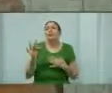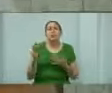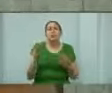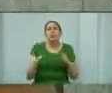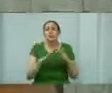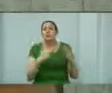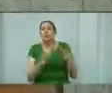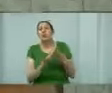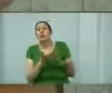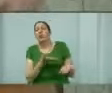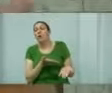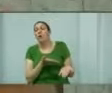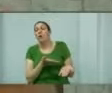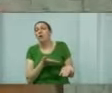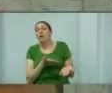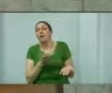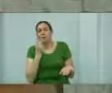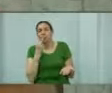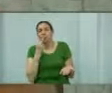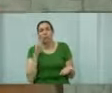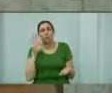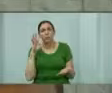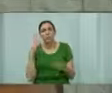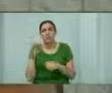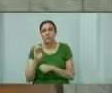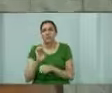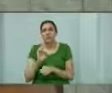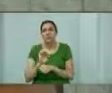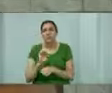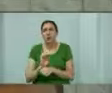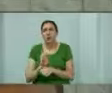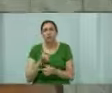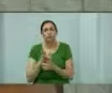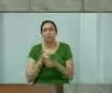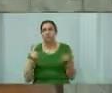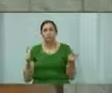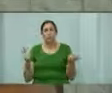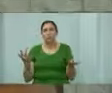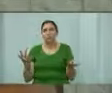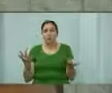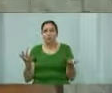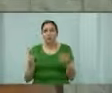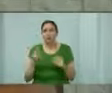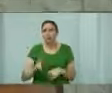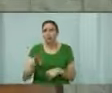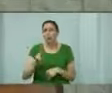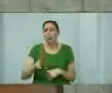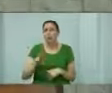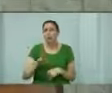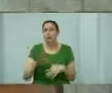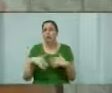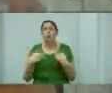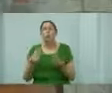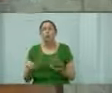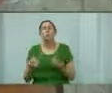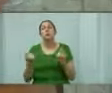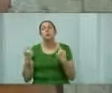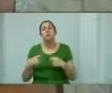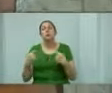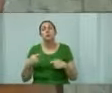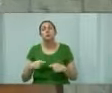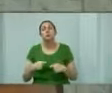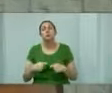essas escolas, vão, como está acontecendo no Estado, não vai ter a devida serventia. Bom, então, tu tem que